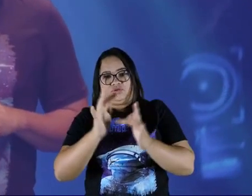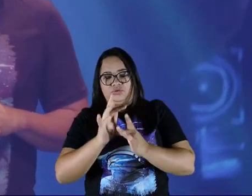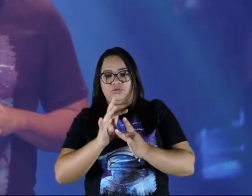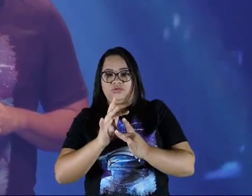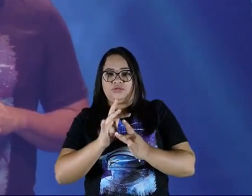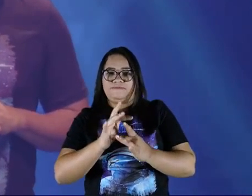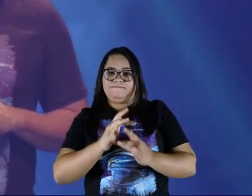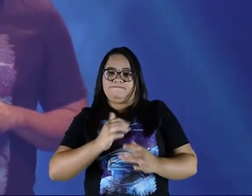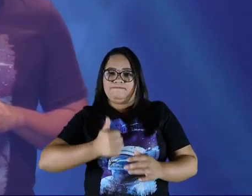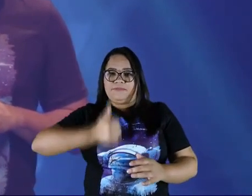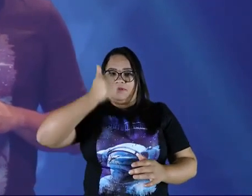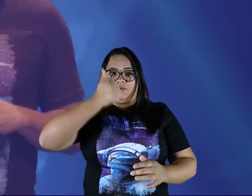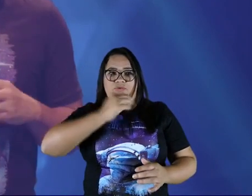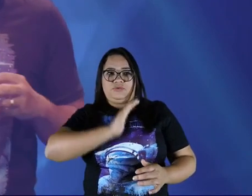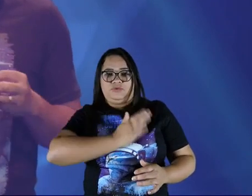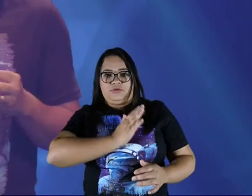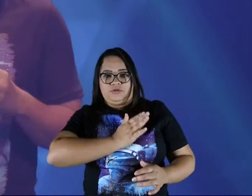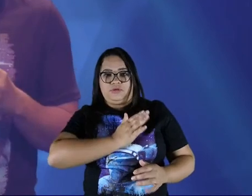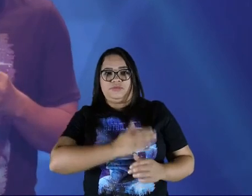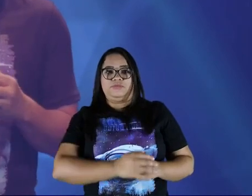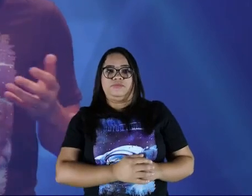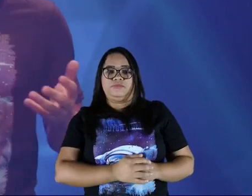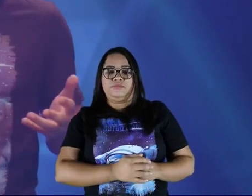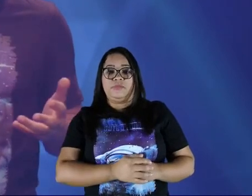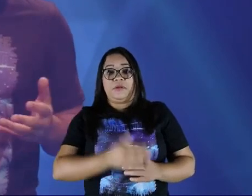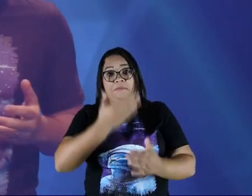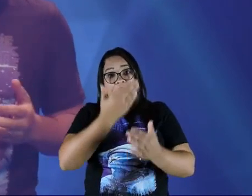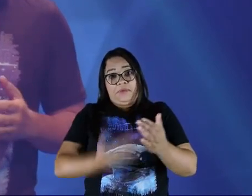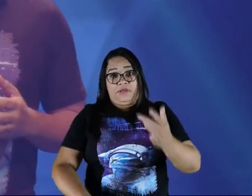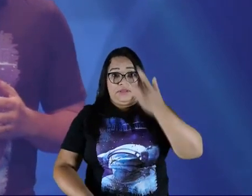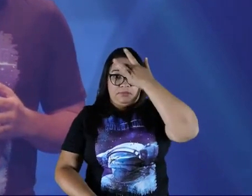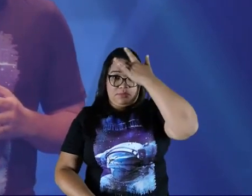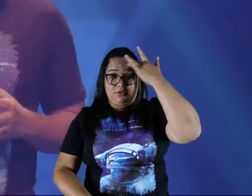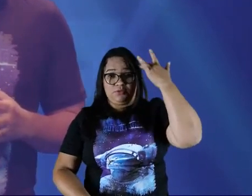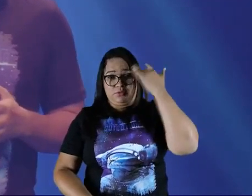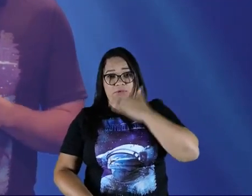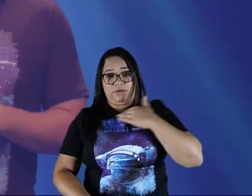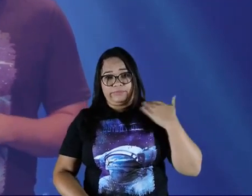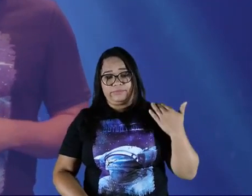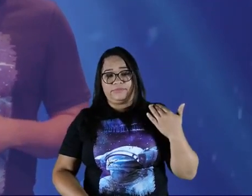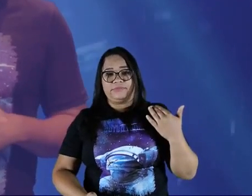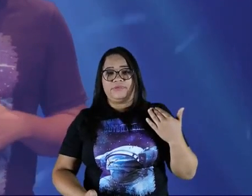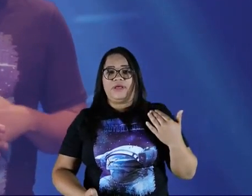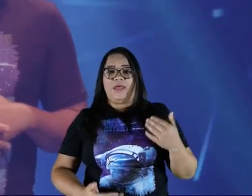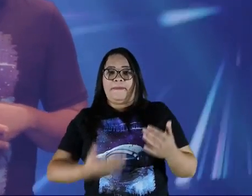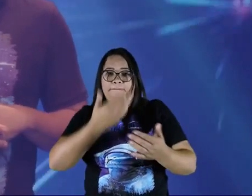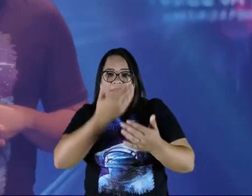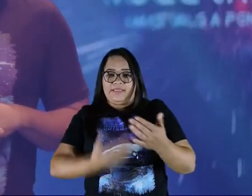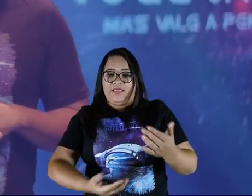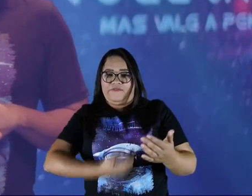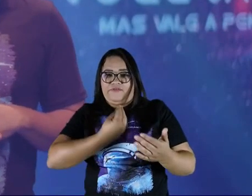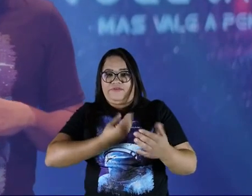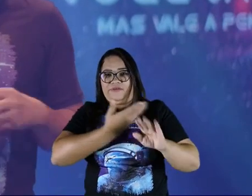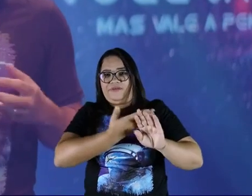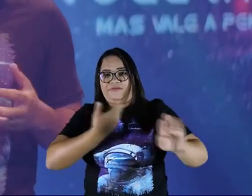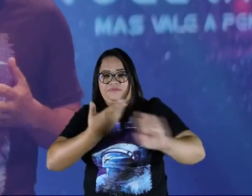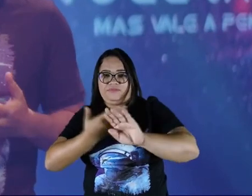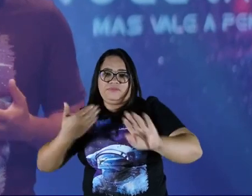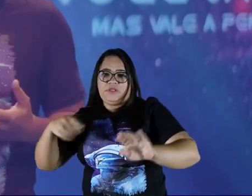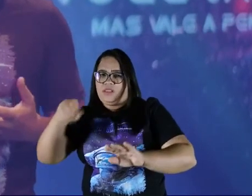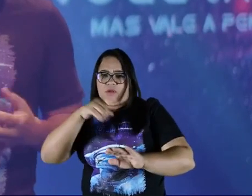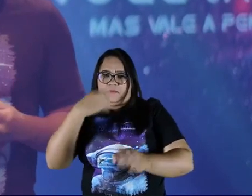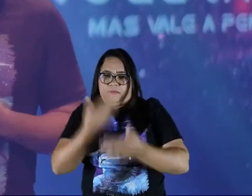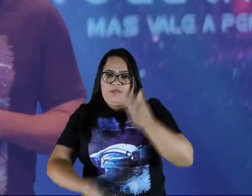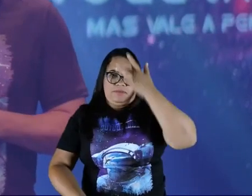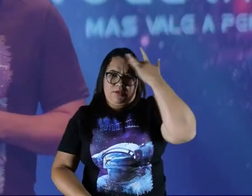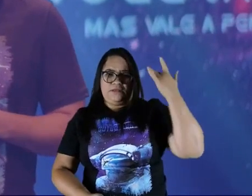nossos corações. Aprendi que tragédia maior que perder pessoas para a morte é perdê-las ainda em vida. Não perca suas gentes